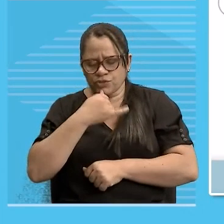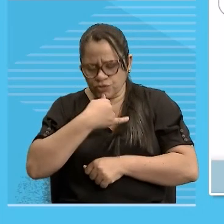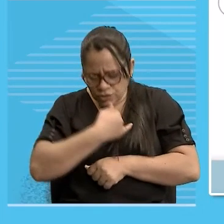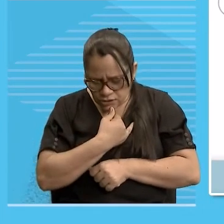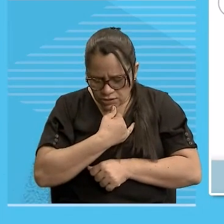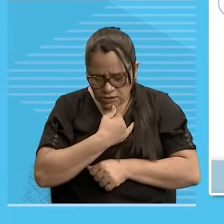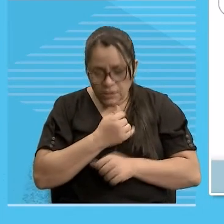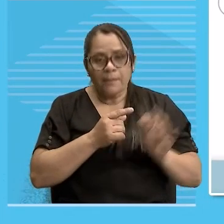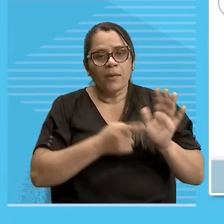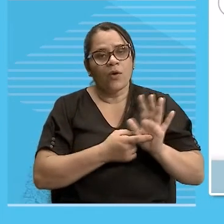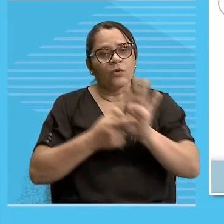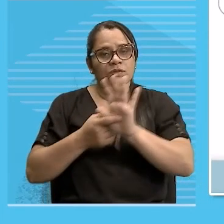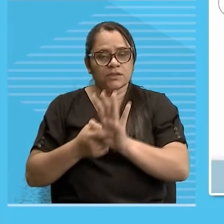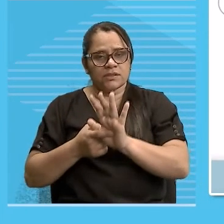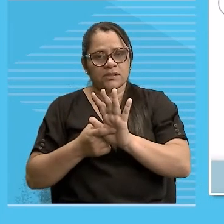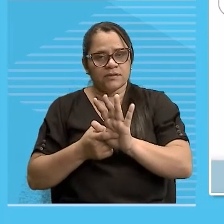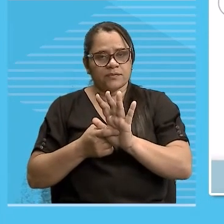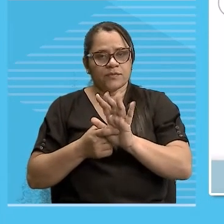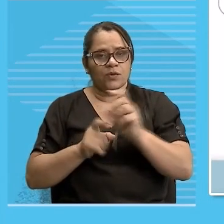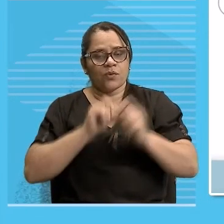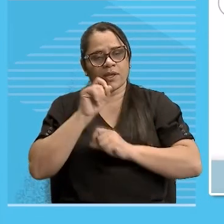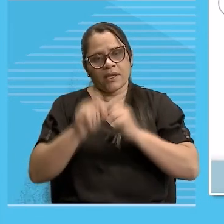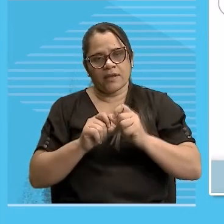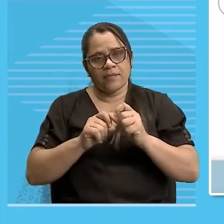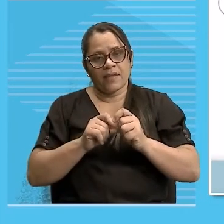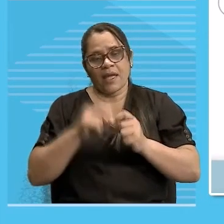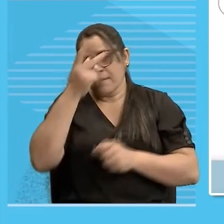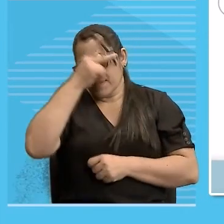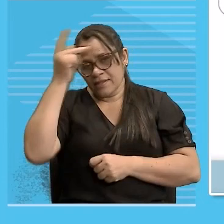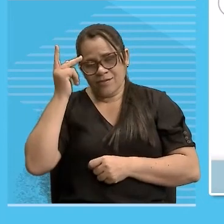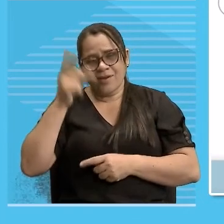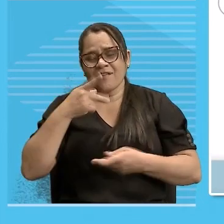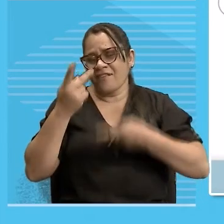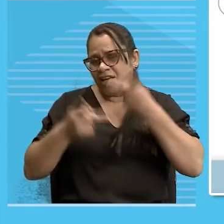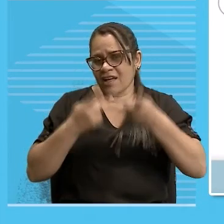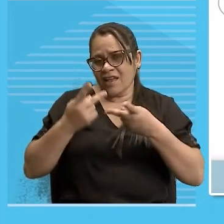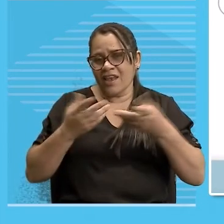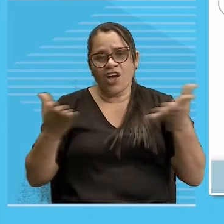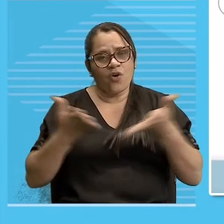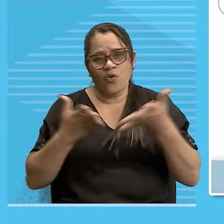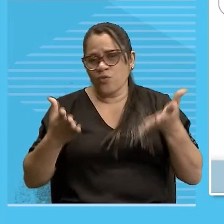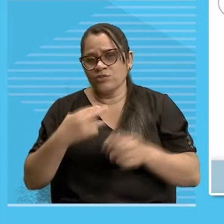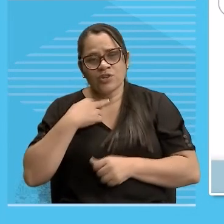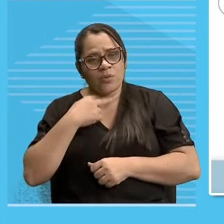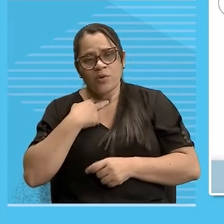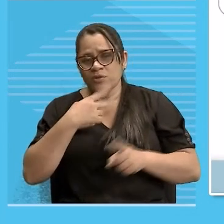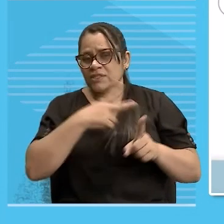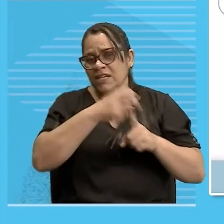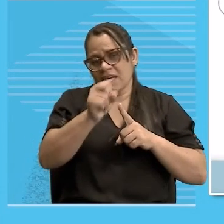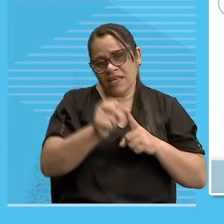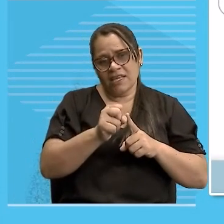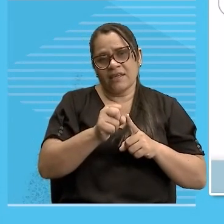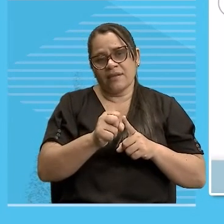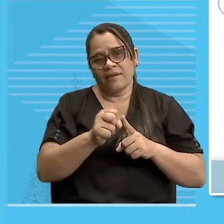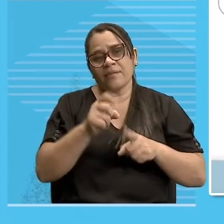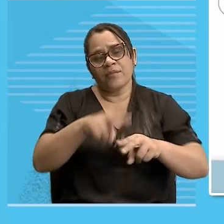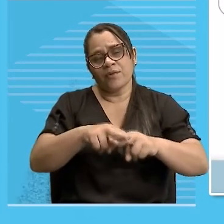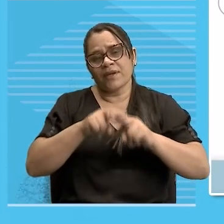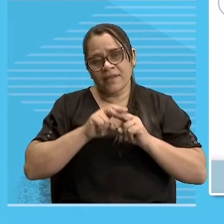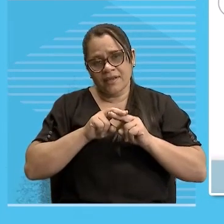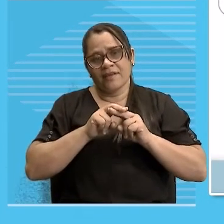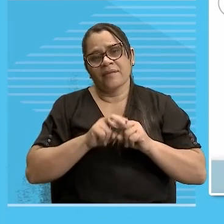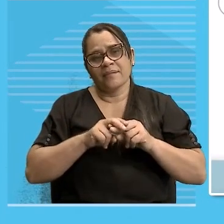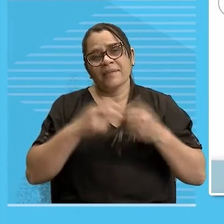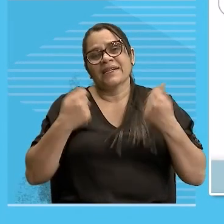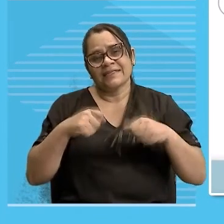gente. Hoje, eu não vou poder sair porque vou acordar cedo da manhã. Puxa vida.